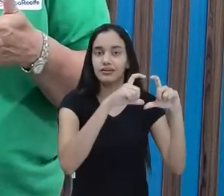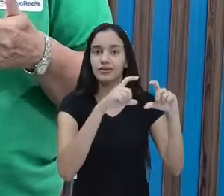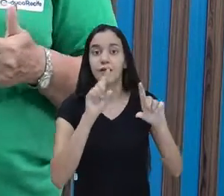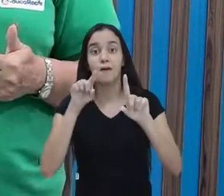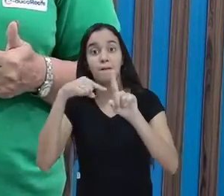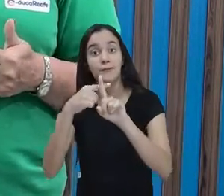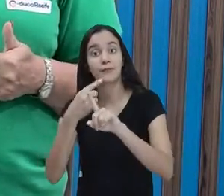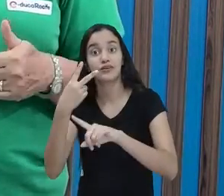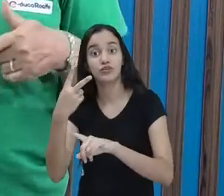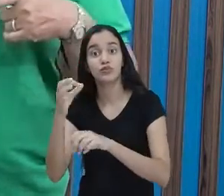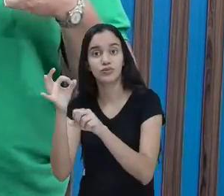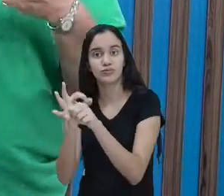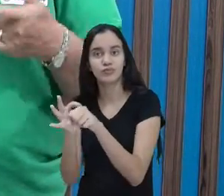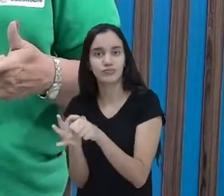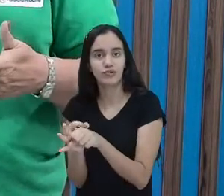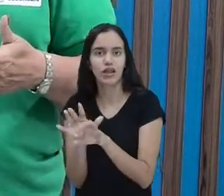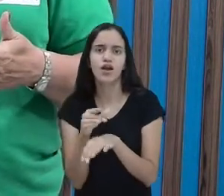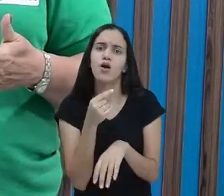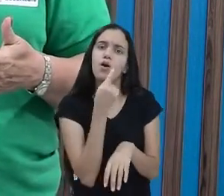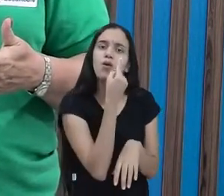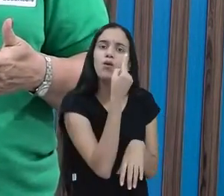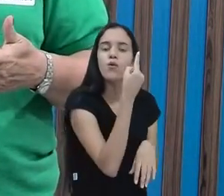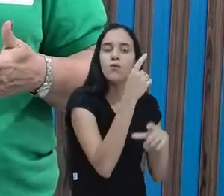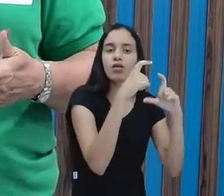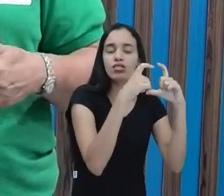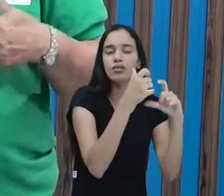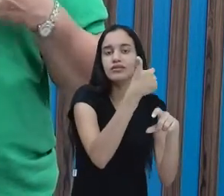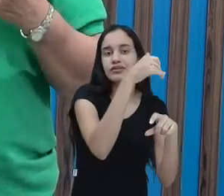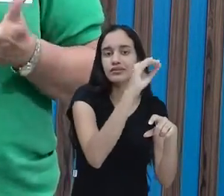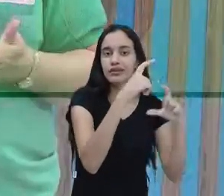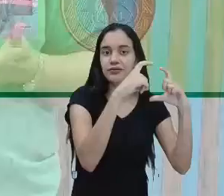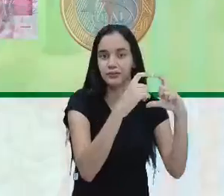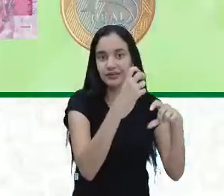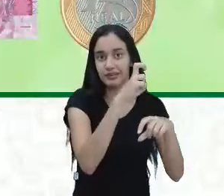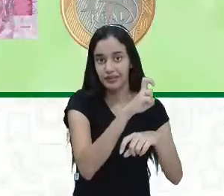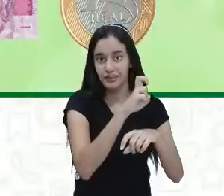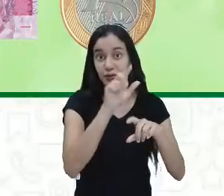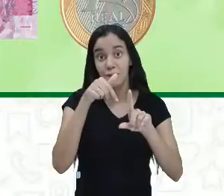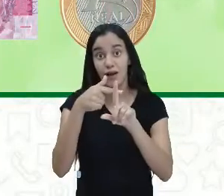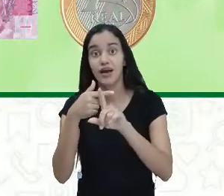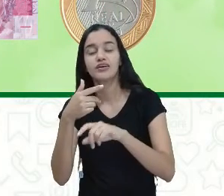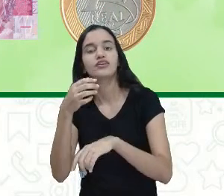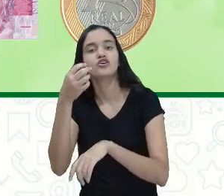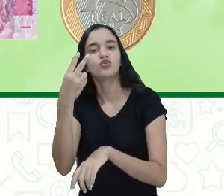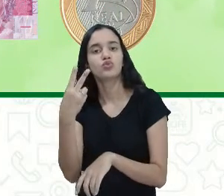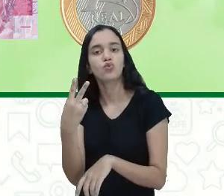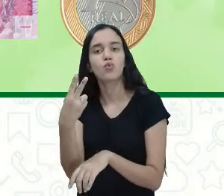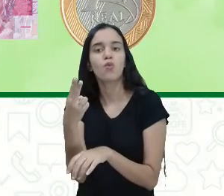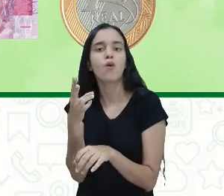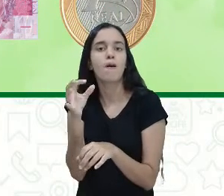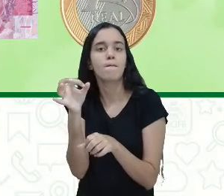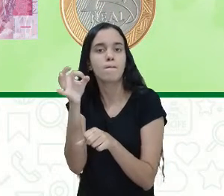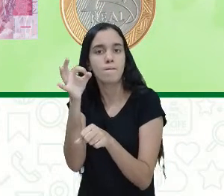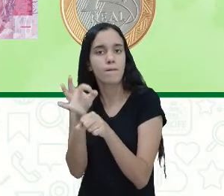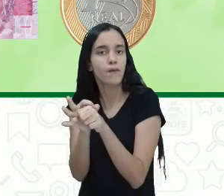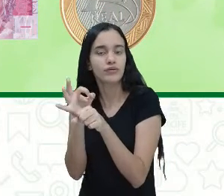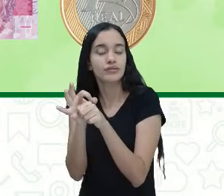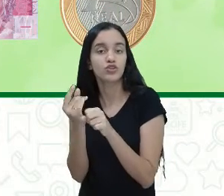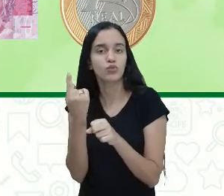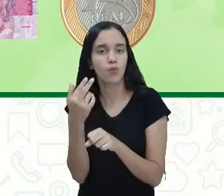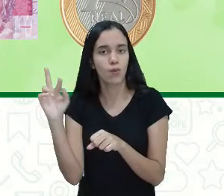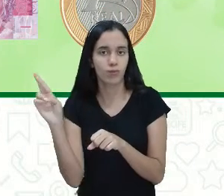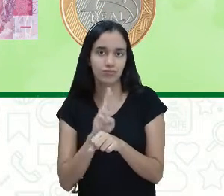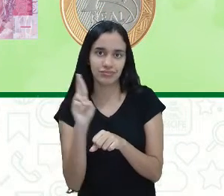moedas seriam uma nota de 10, uma de 5 e as 2 moedas de 1